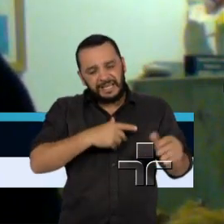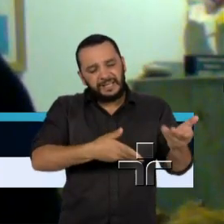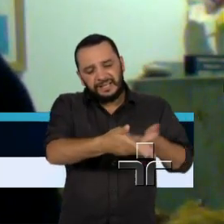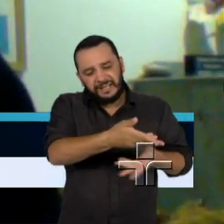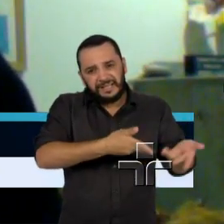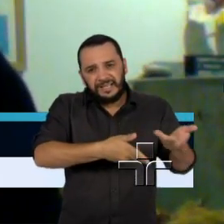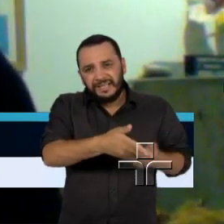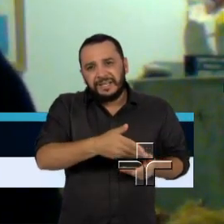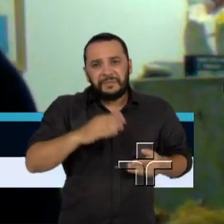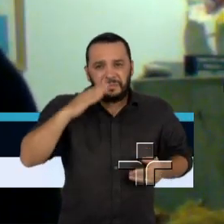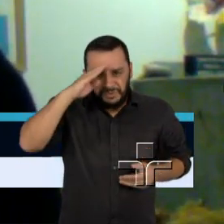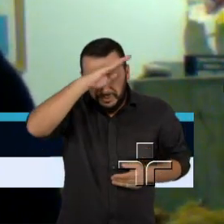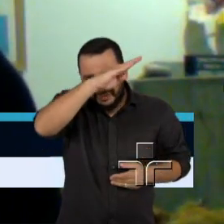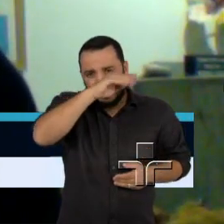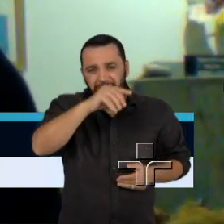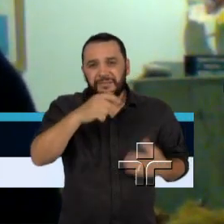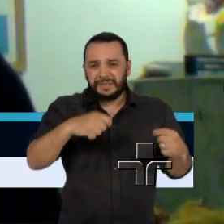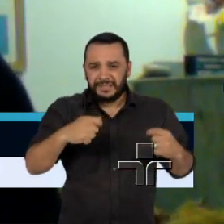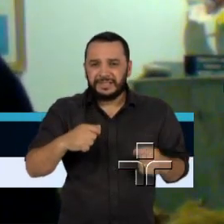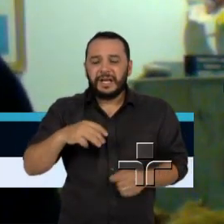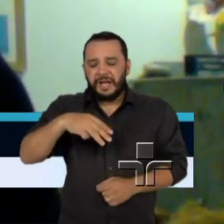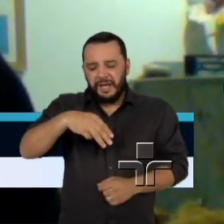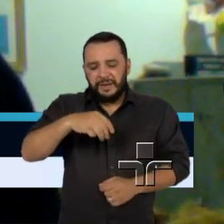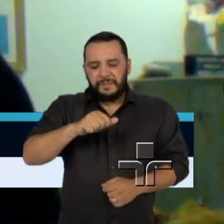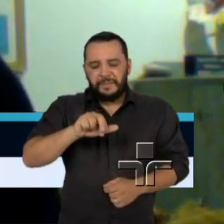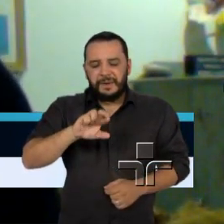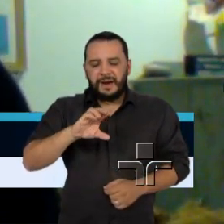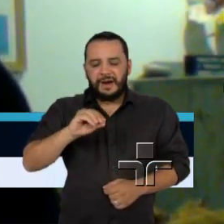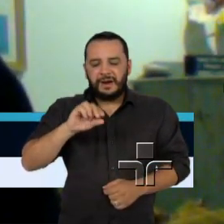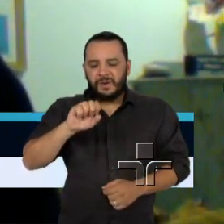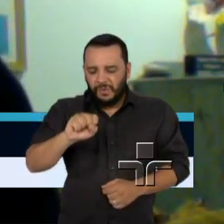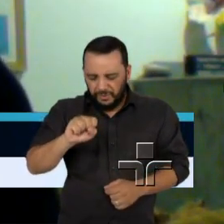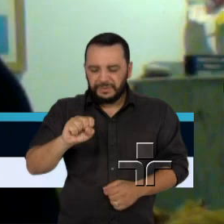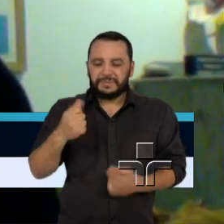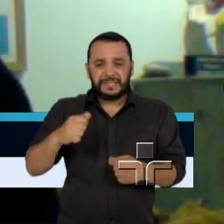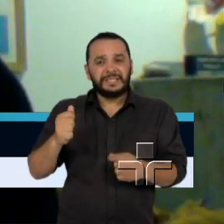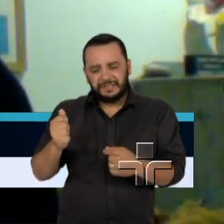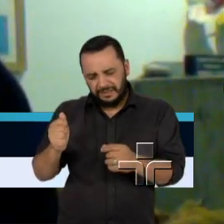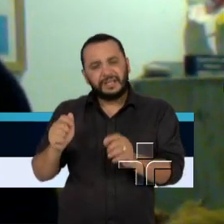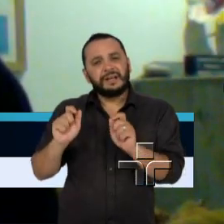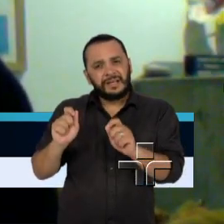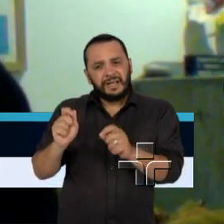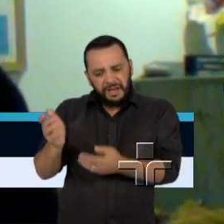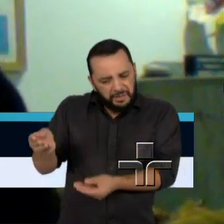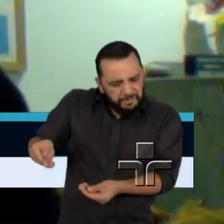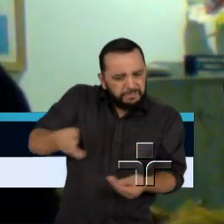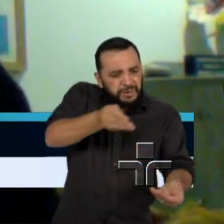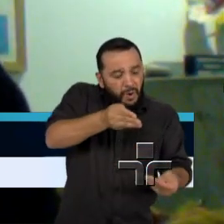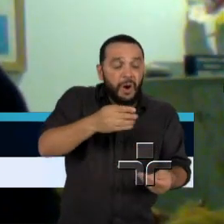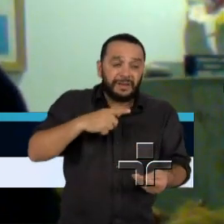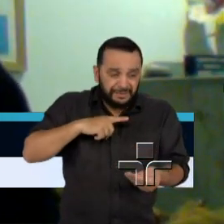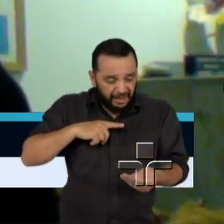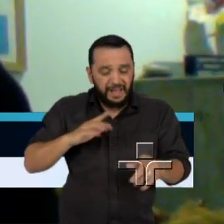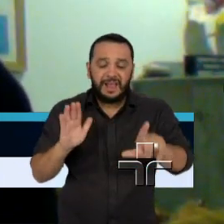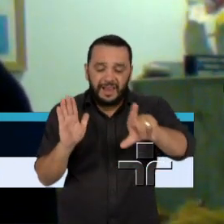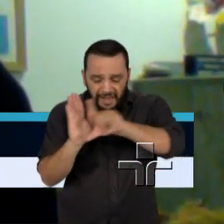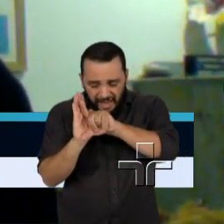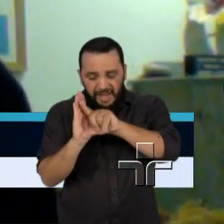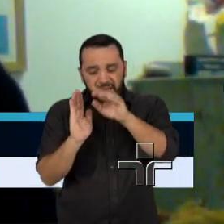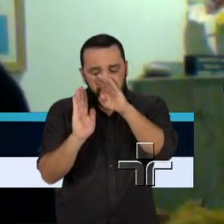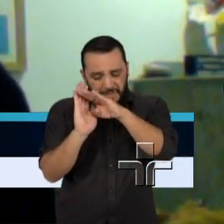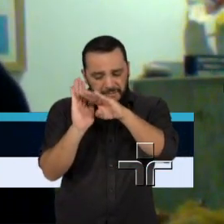nosso presidente, para mostrar que sim, apesar da gente ter lei de responsabilidade fiscal, como foi super bem dito aí